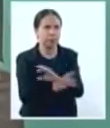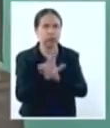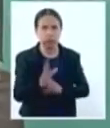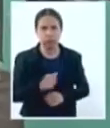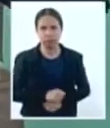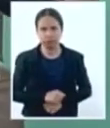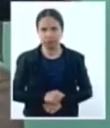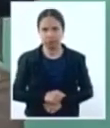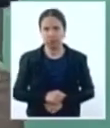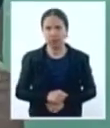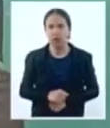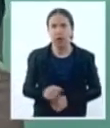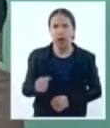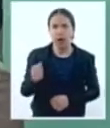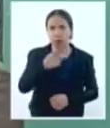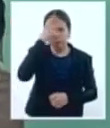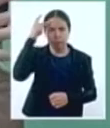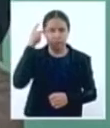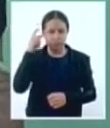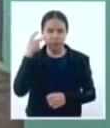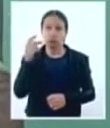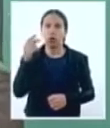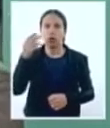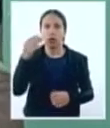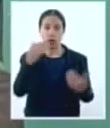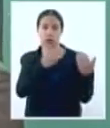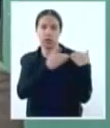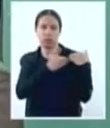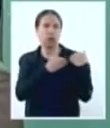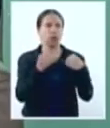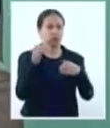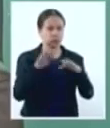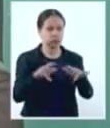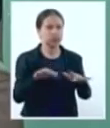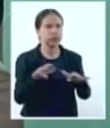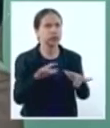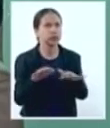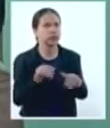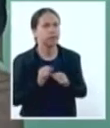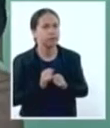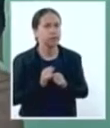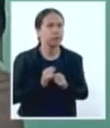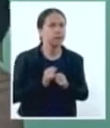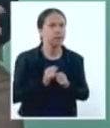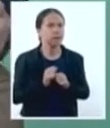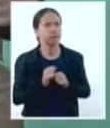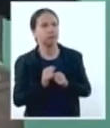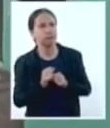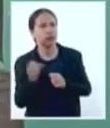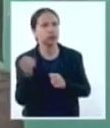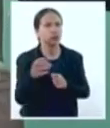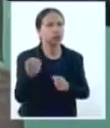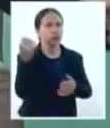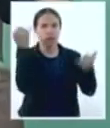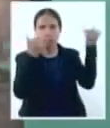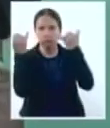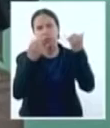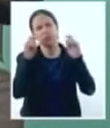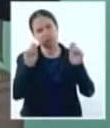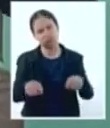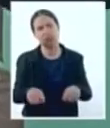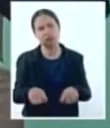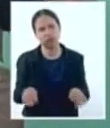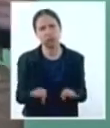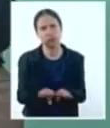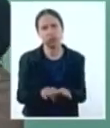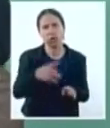medicamento que ela entregou para a pessoa, automaticamente essa informação se atualiza no sistema. Ótimo. E é repassada para... Eu acho que isso... A gente tem aqui a PRODAUB, em Uberlândia,